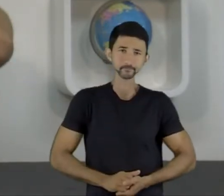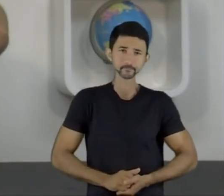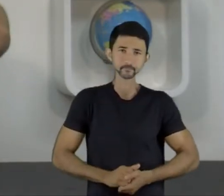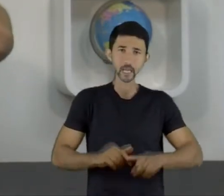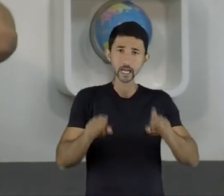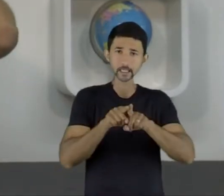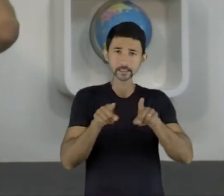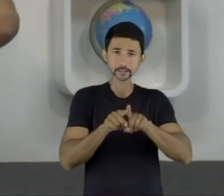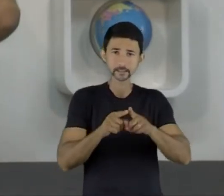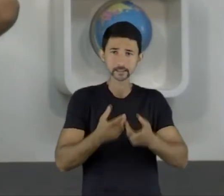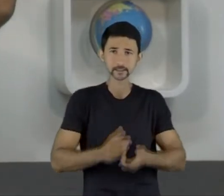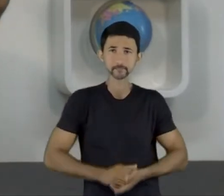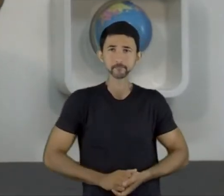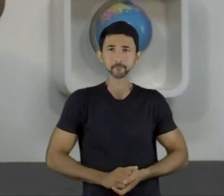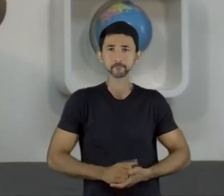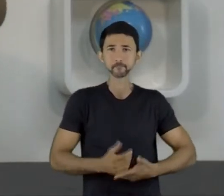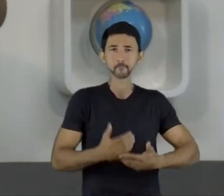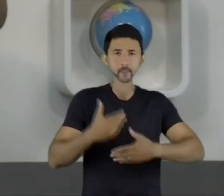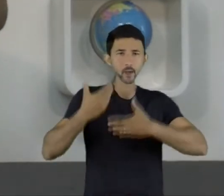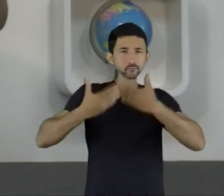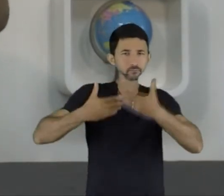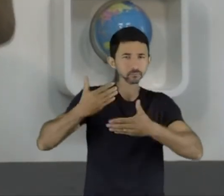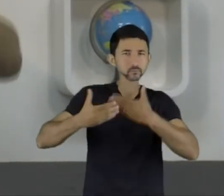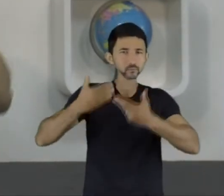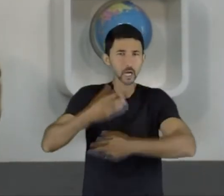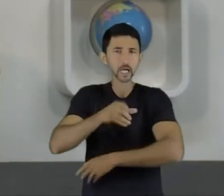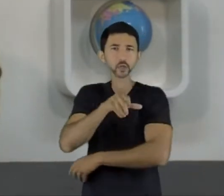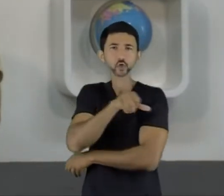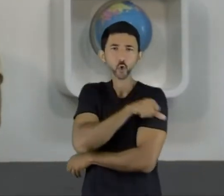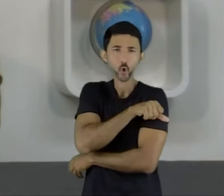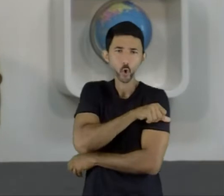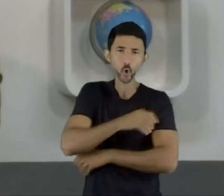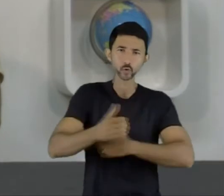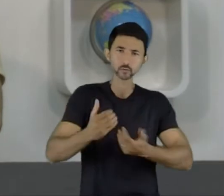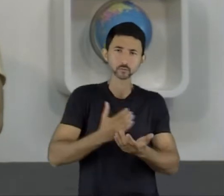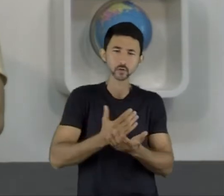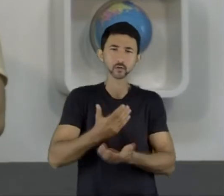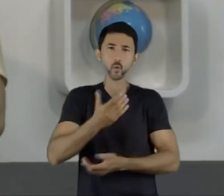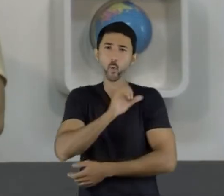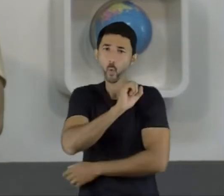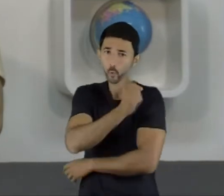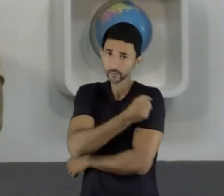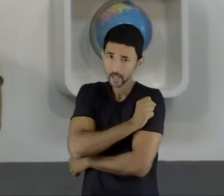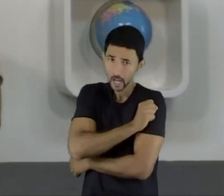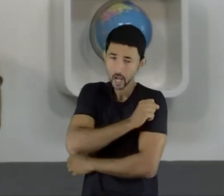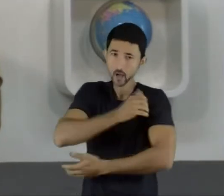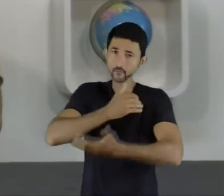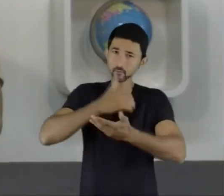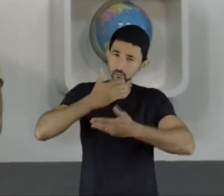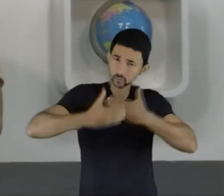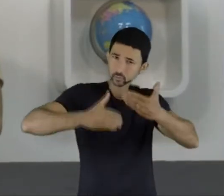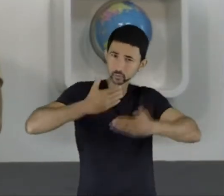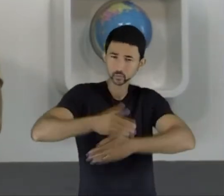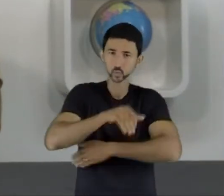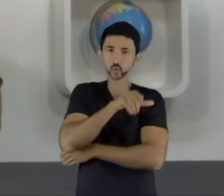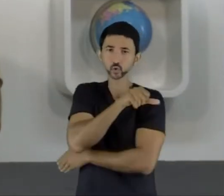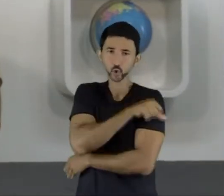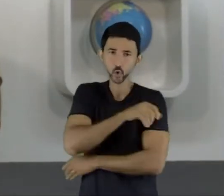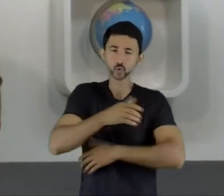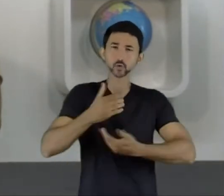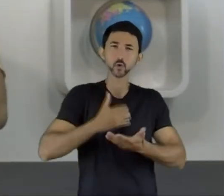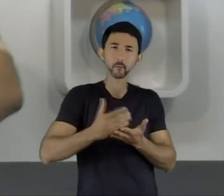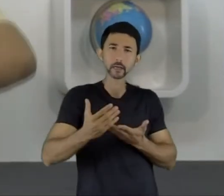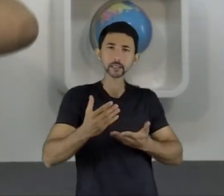modo que lá para o nono ano, certo? Começando no oitavo, a gente já começa a trabalhar